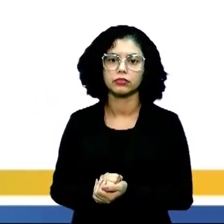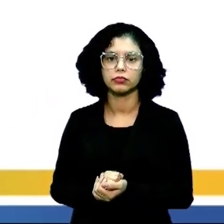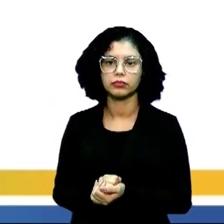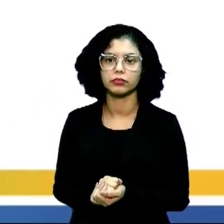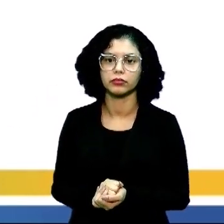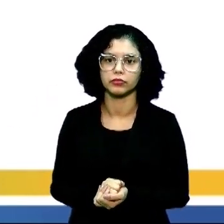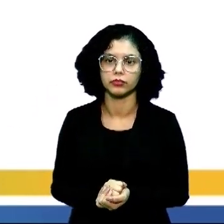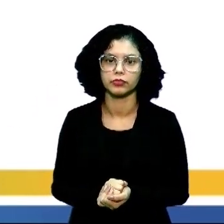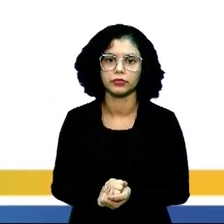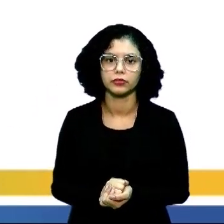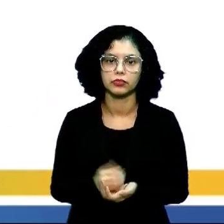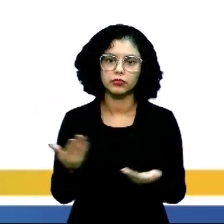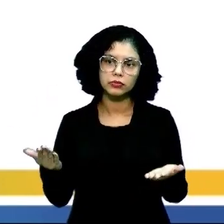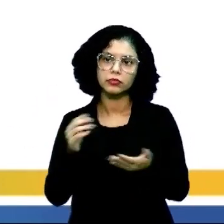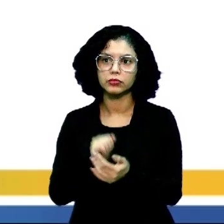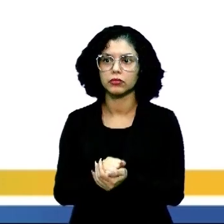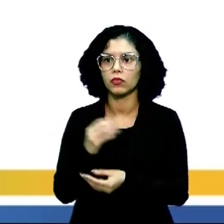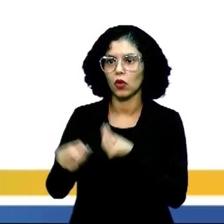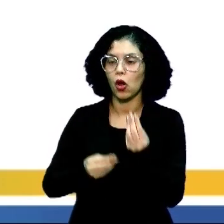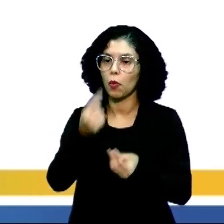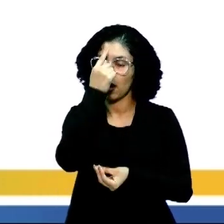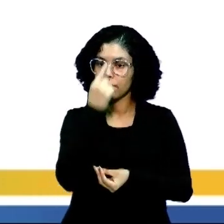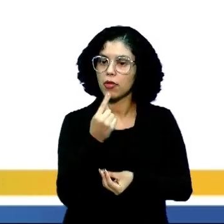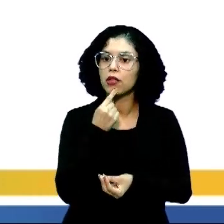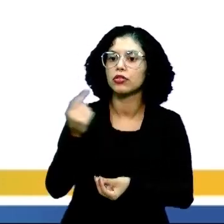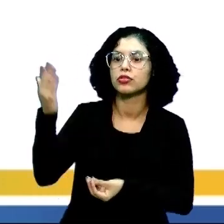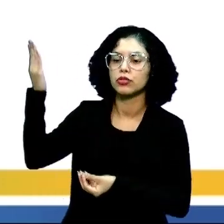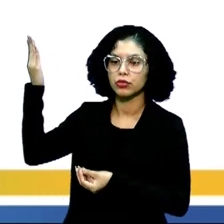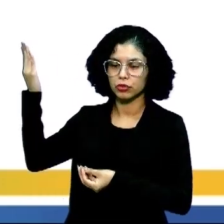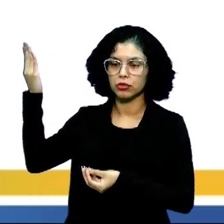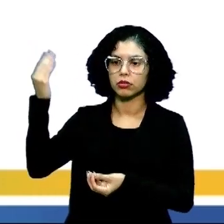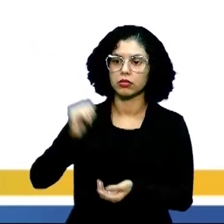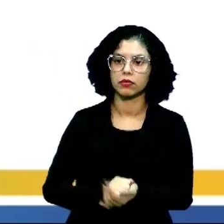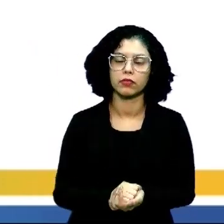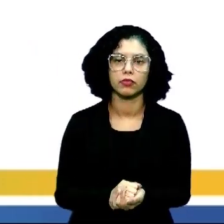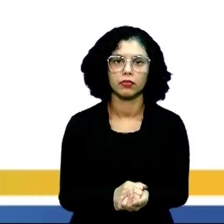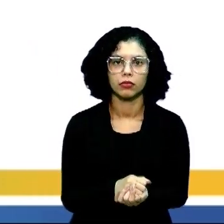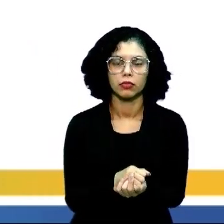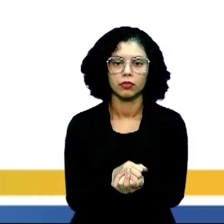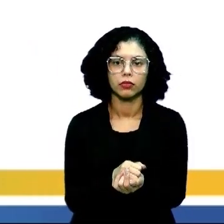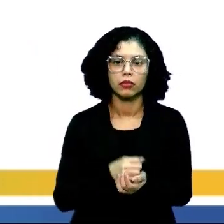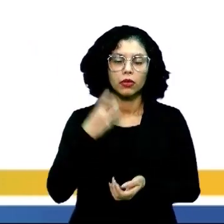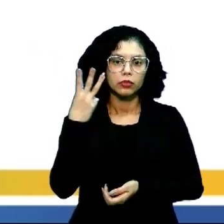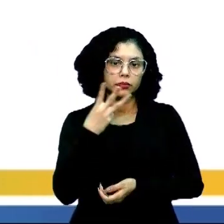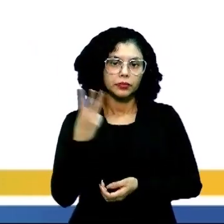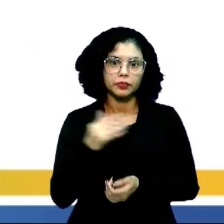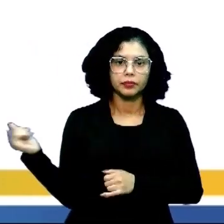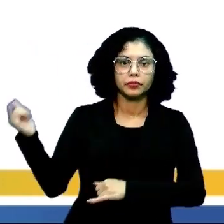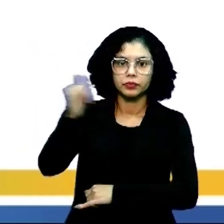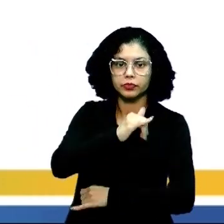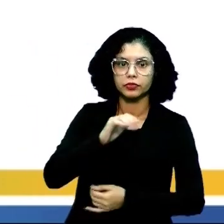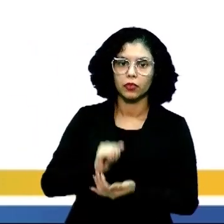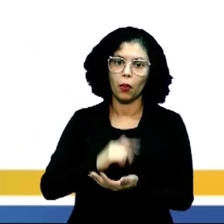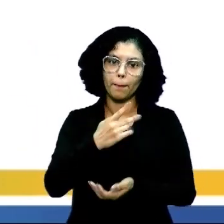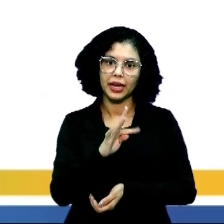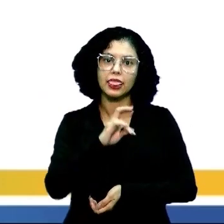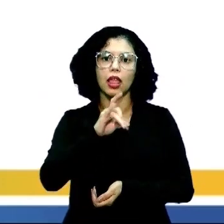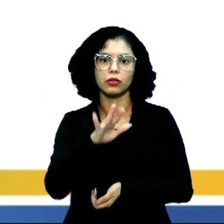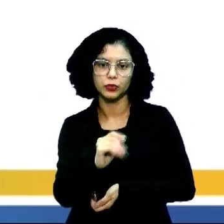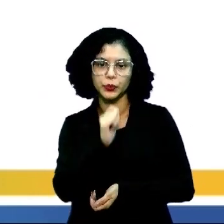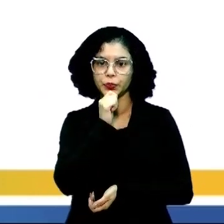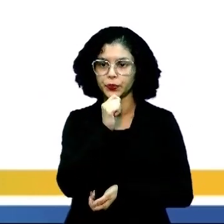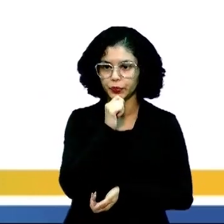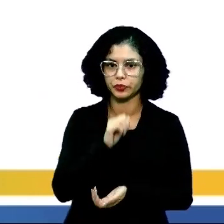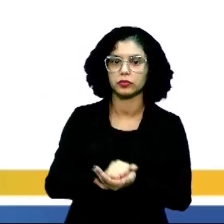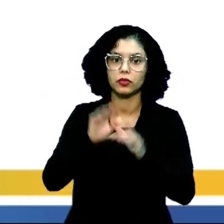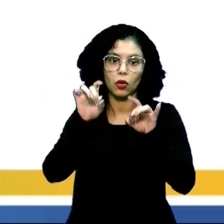à Torre Sul, lá ao fundo, como a gente pode observar na imagem. Já o terceiro avião atingiu o Pentágono. Bem,